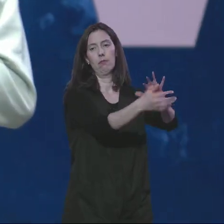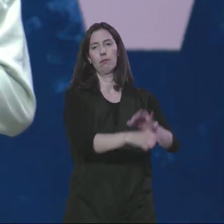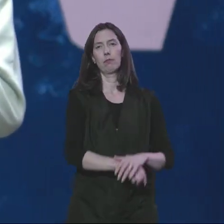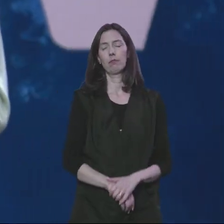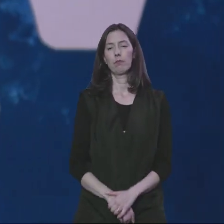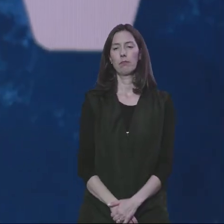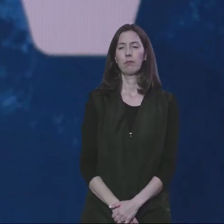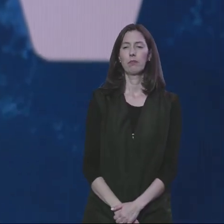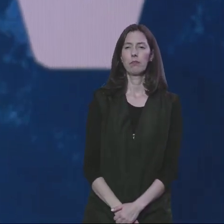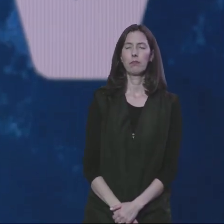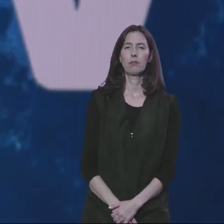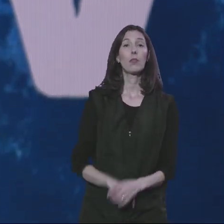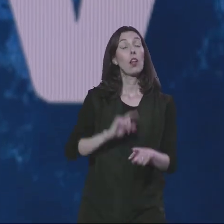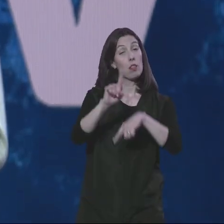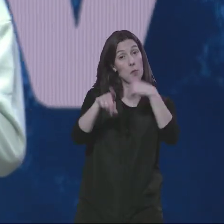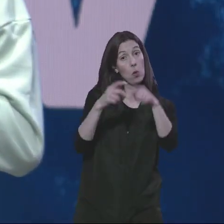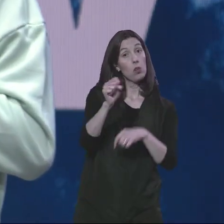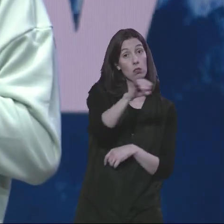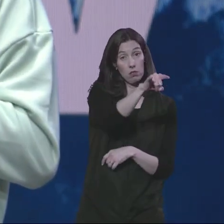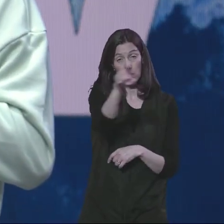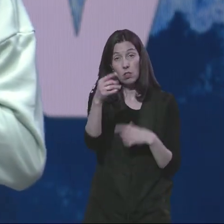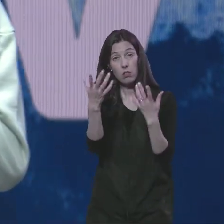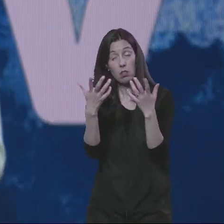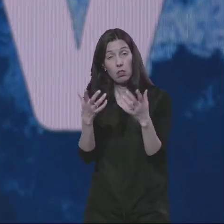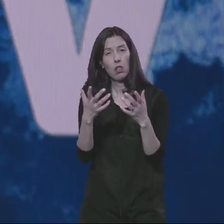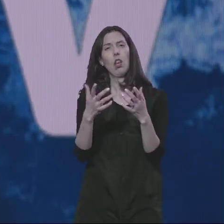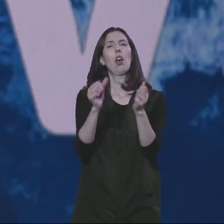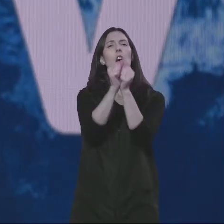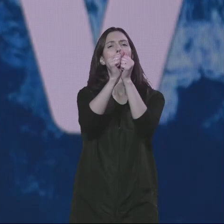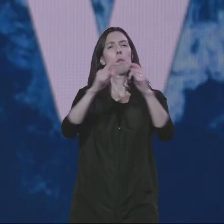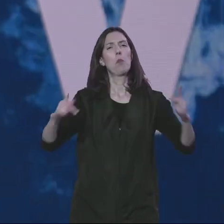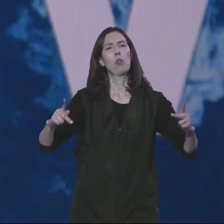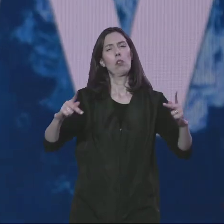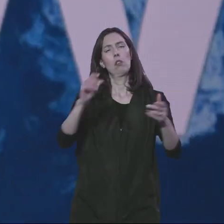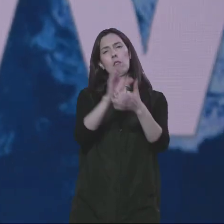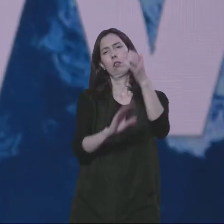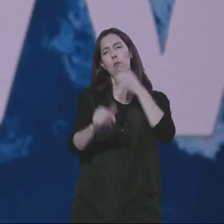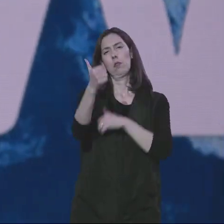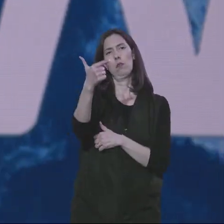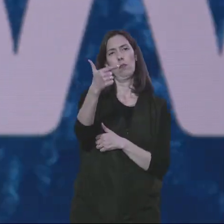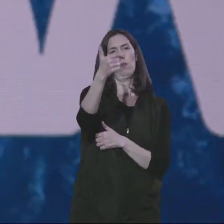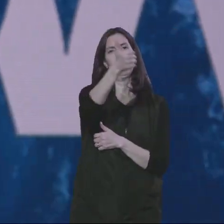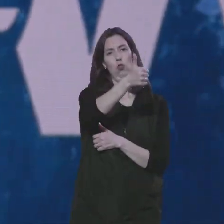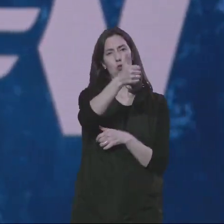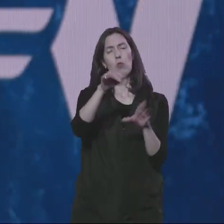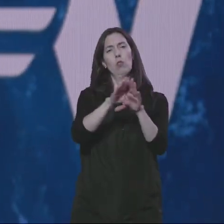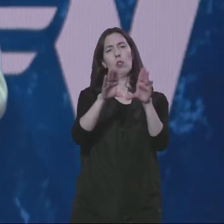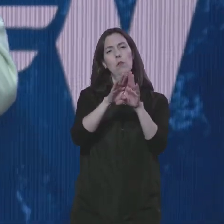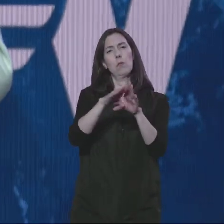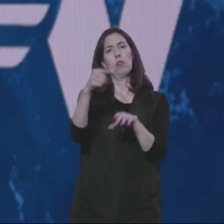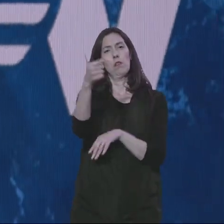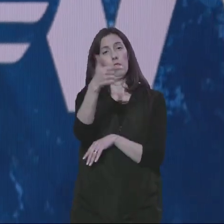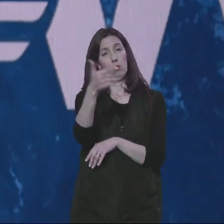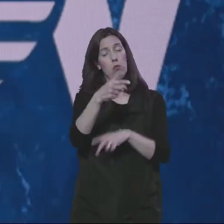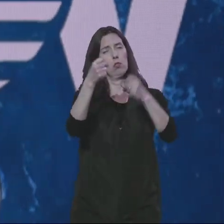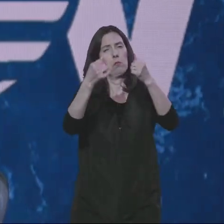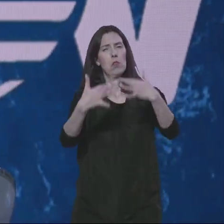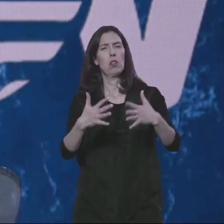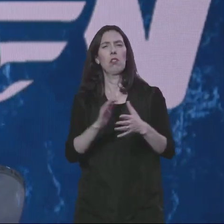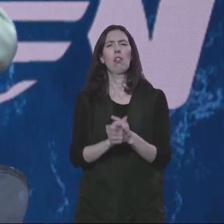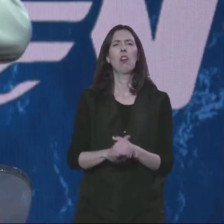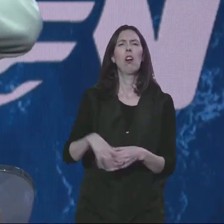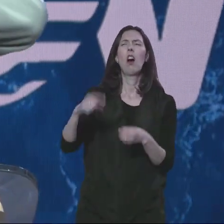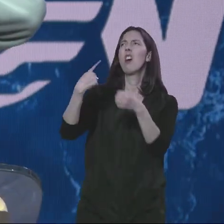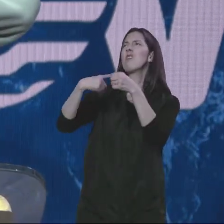Depois esse texto continua, se você quiser, se continua em casa, Apocalipse 21 e 22, a Bíblia diz que não precisa, a cidade não precisava